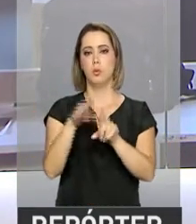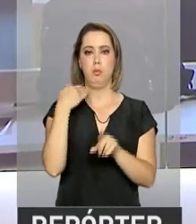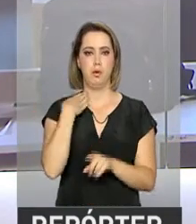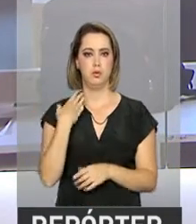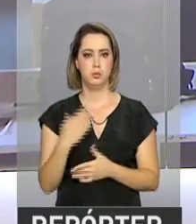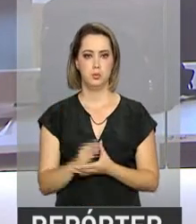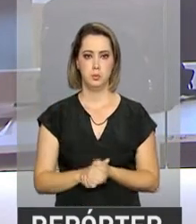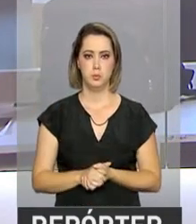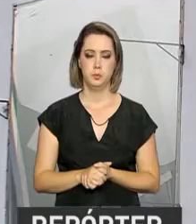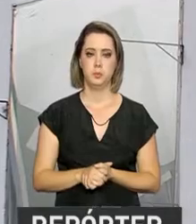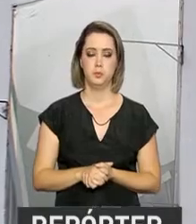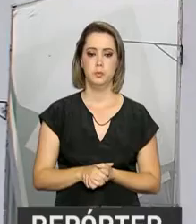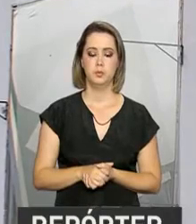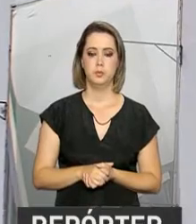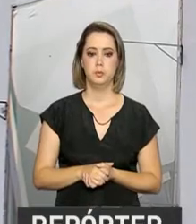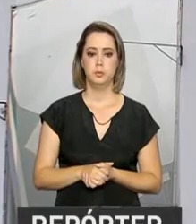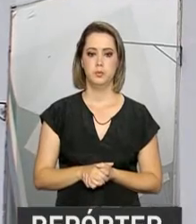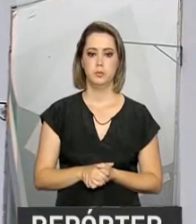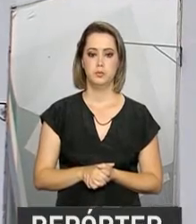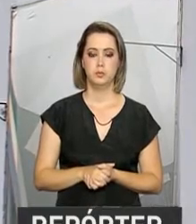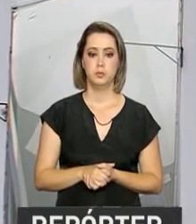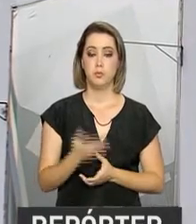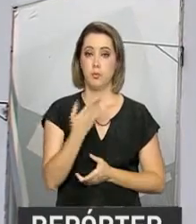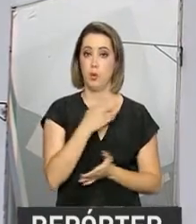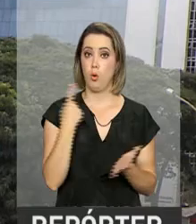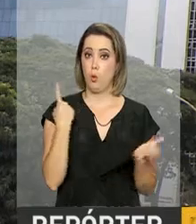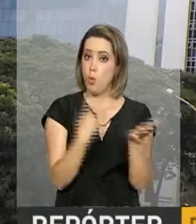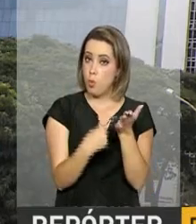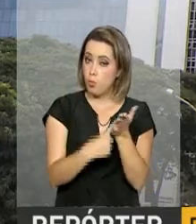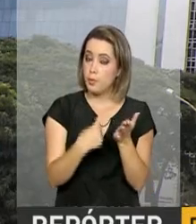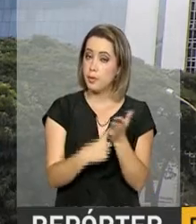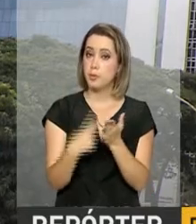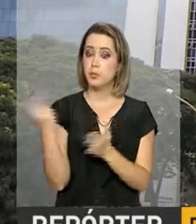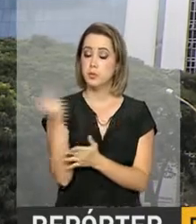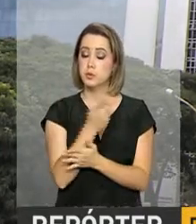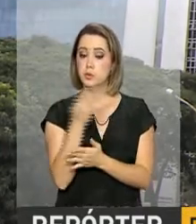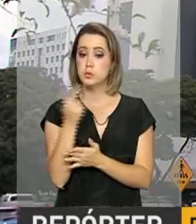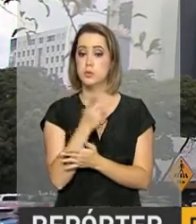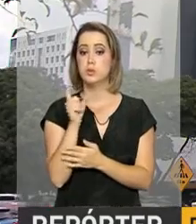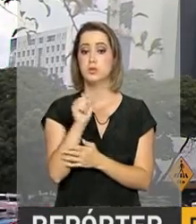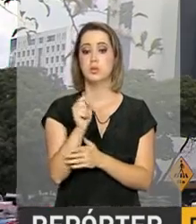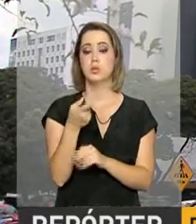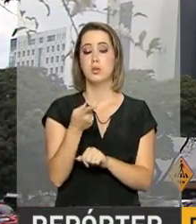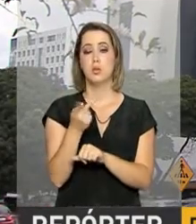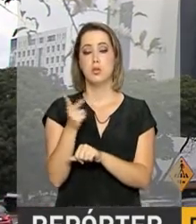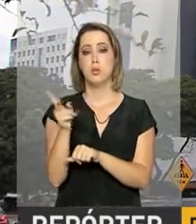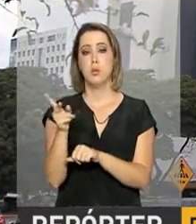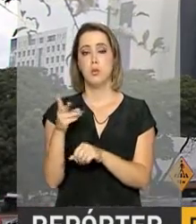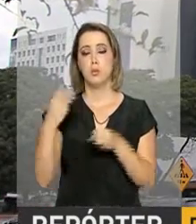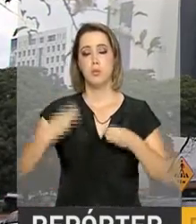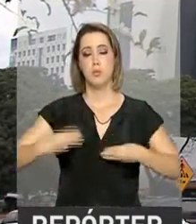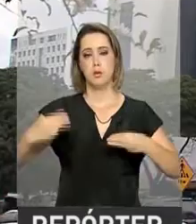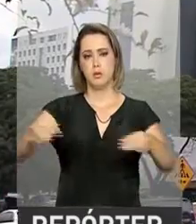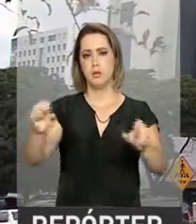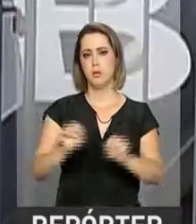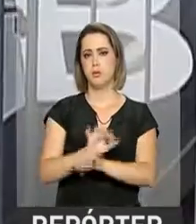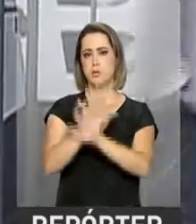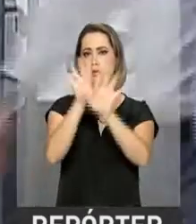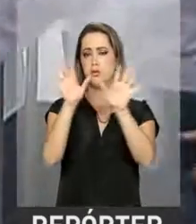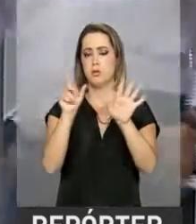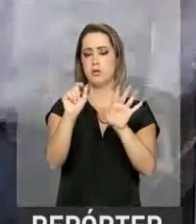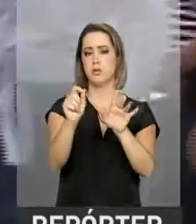bndf o acordo entre o ministério da transparência fiscalização e controladoria geral da união